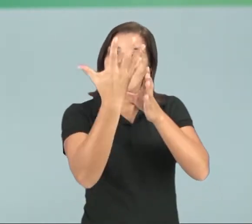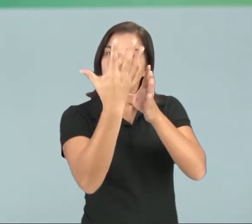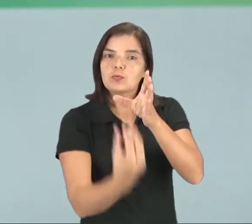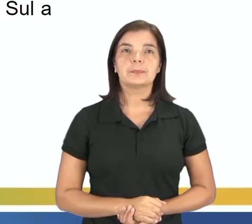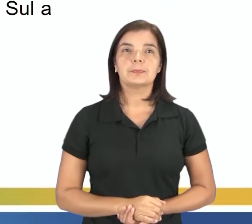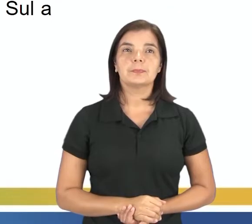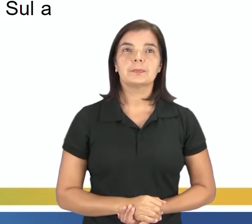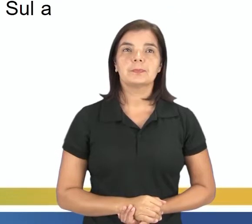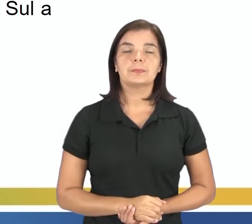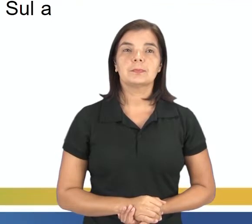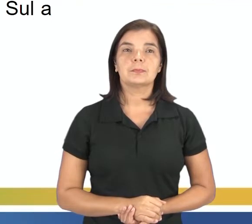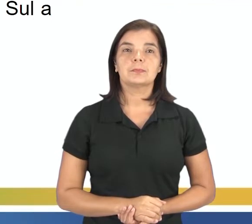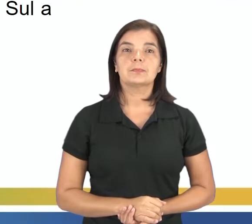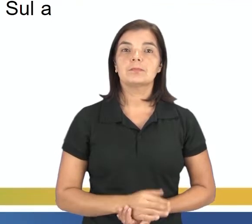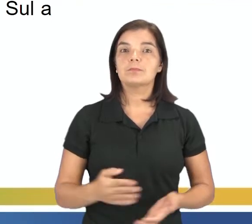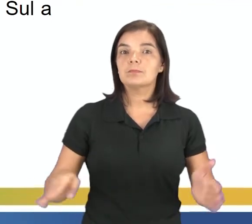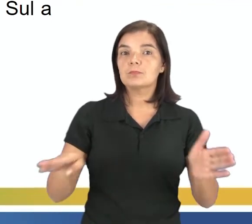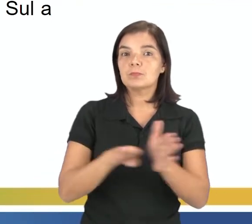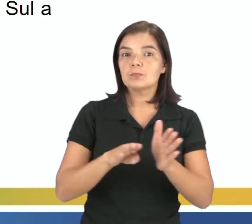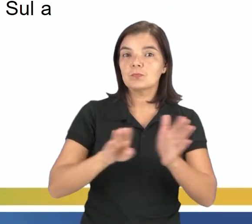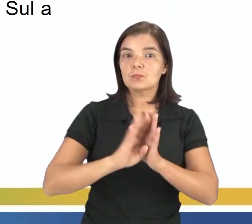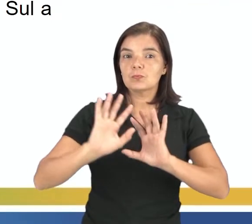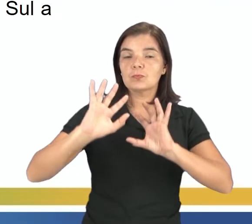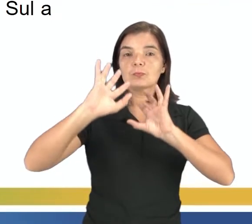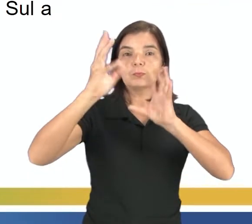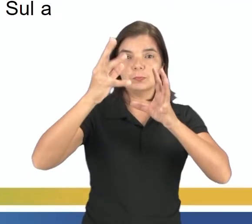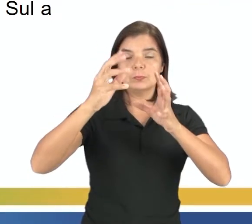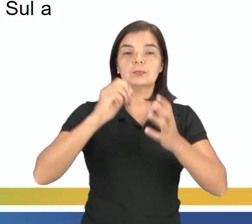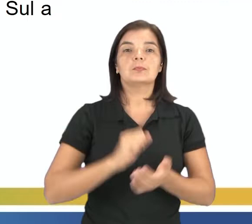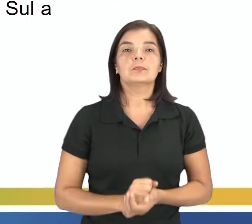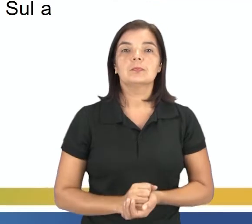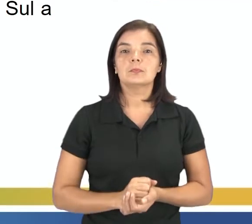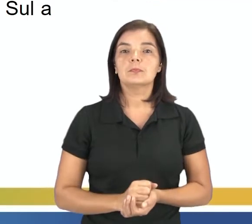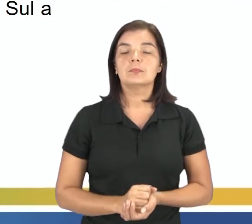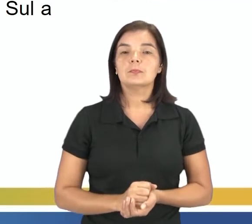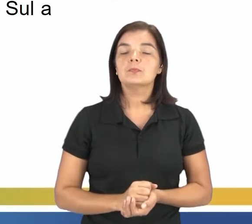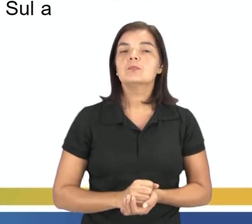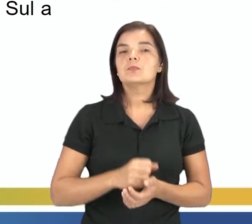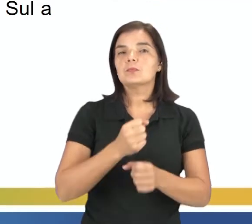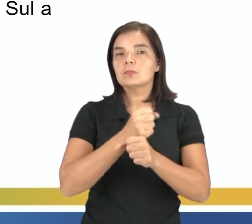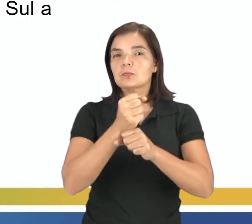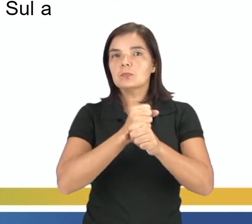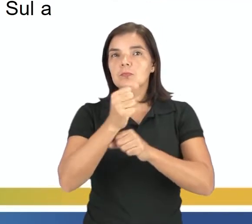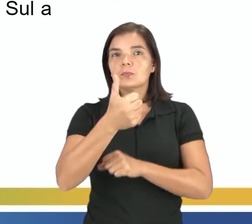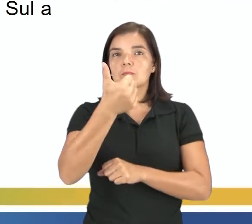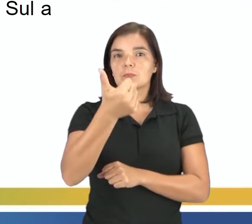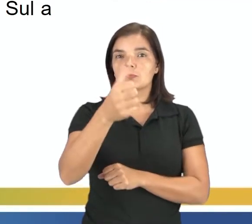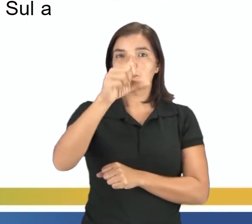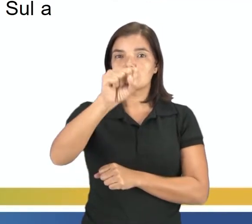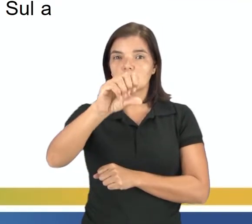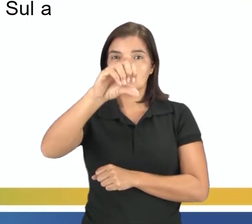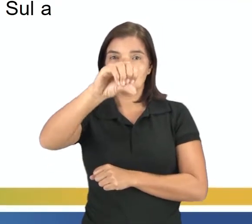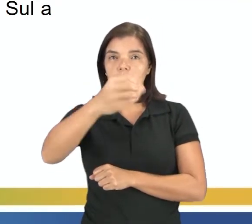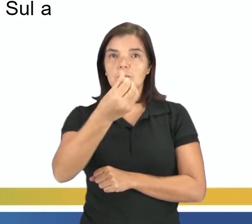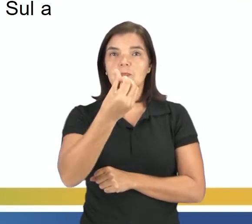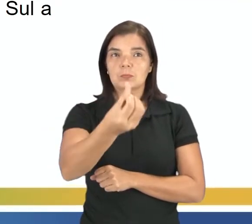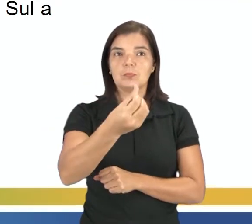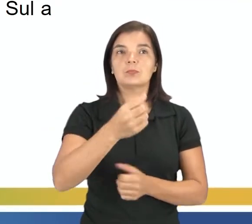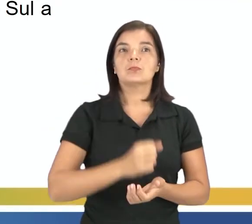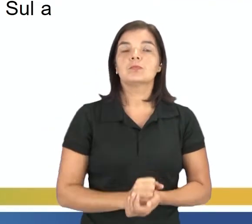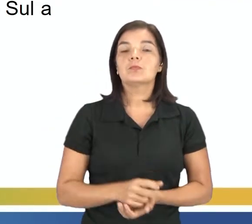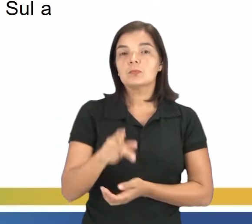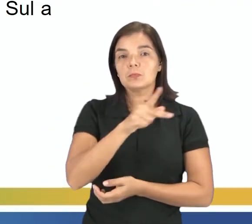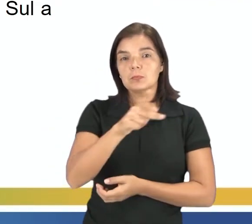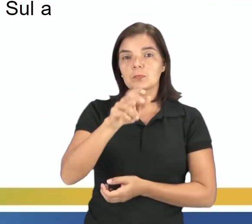vazadas. Chegada do basquete no Brasil. O basquete chegou ao Brasil por volta de